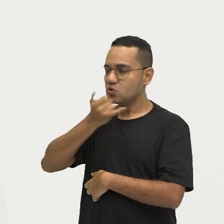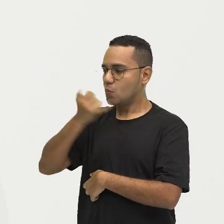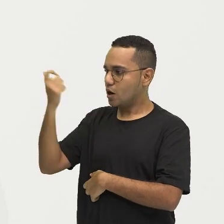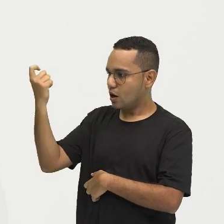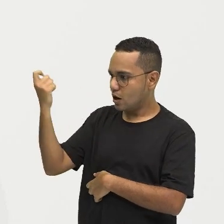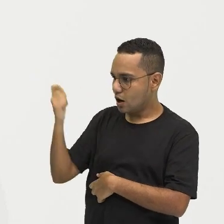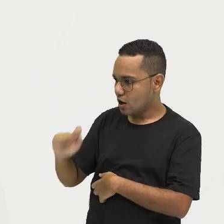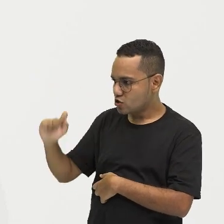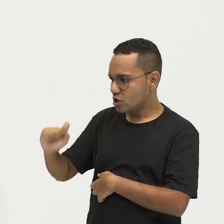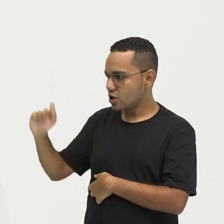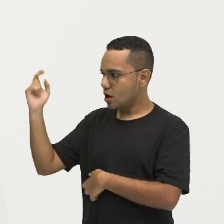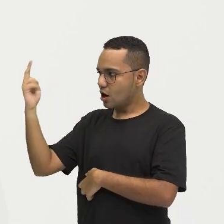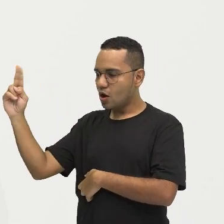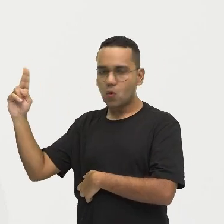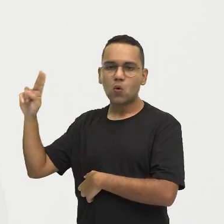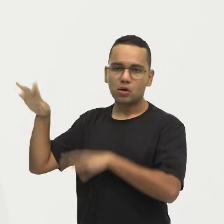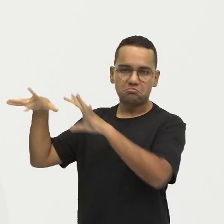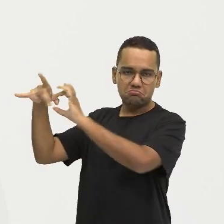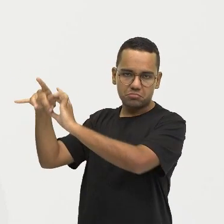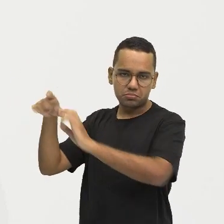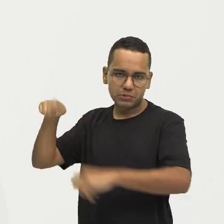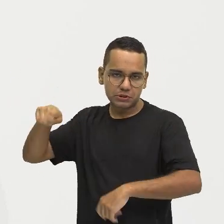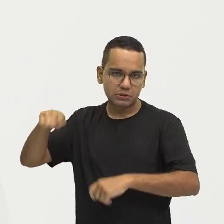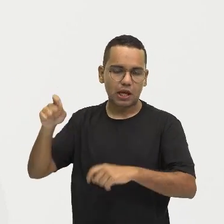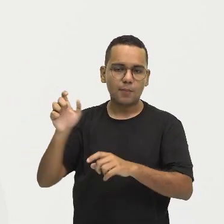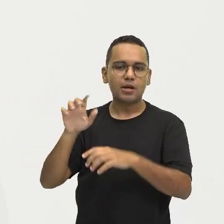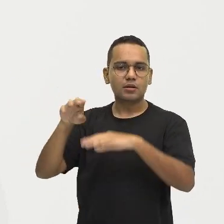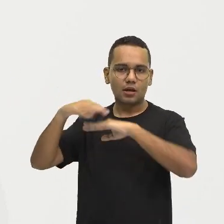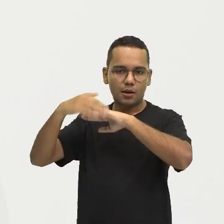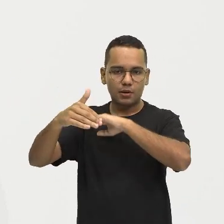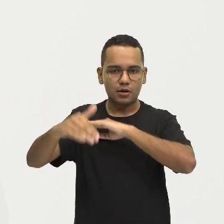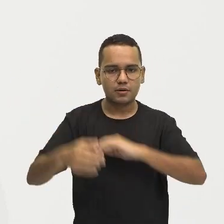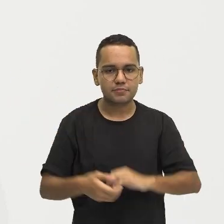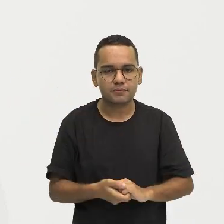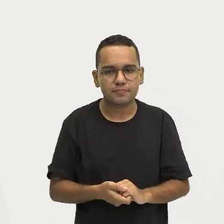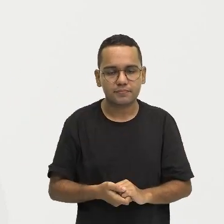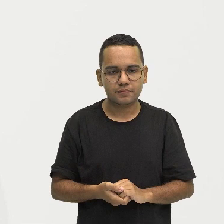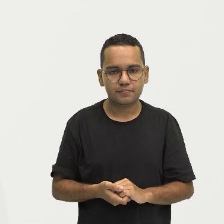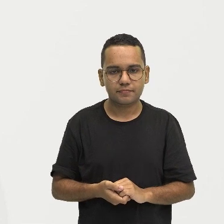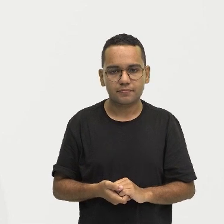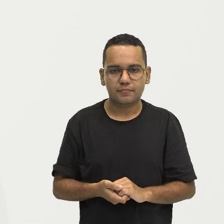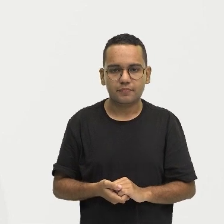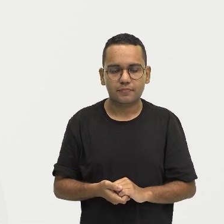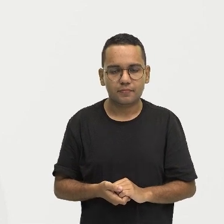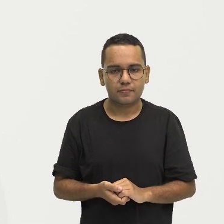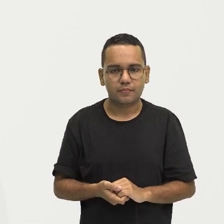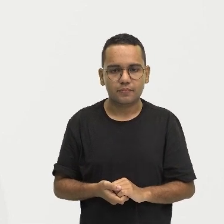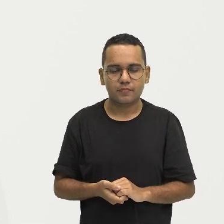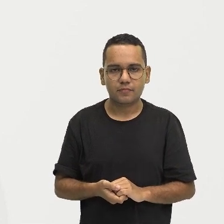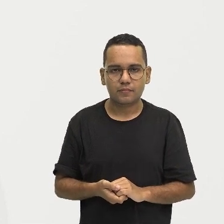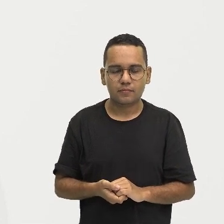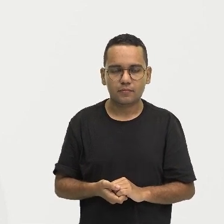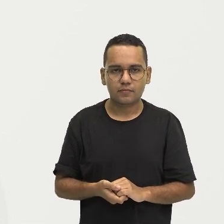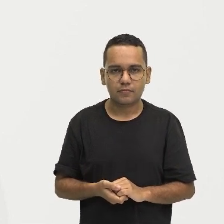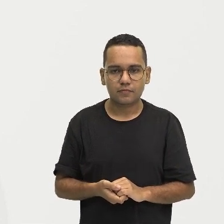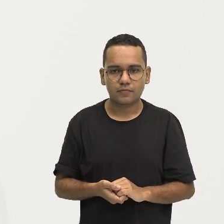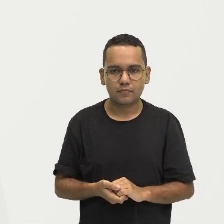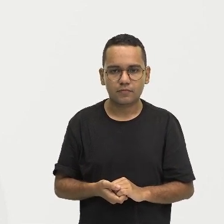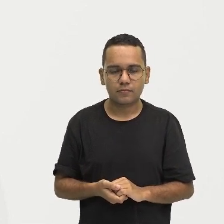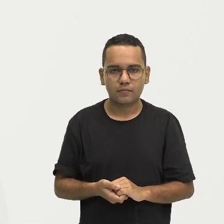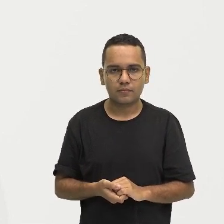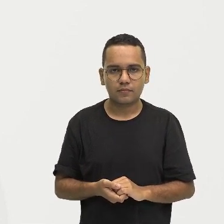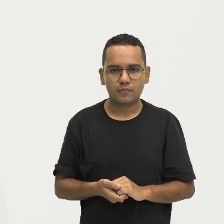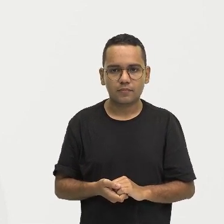tá? Então, a região dos Pampas, né, o bioma dos Pampas, a gente consegue observar aqui, como a